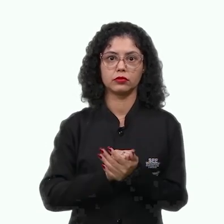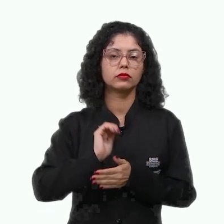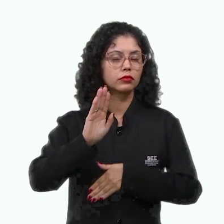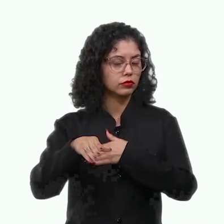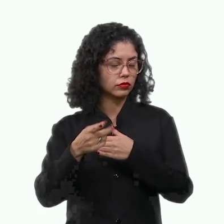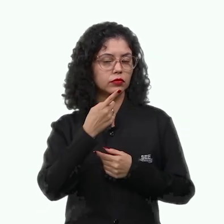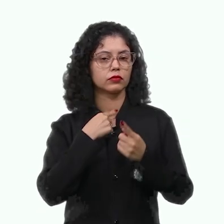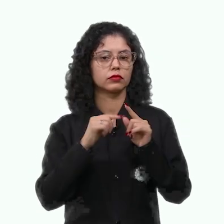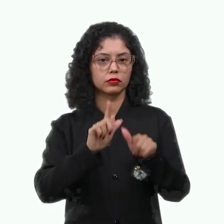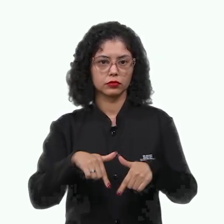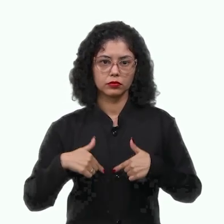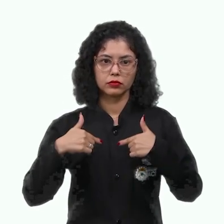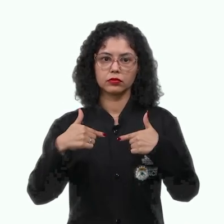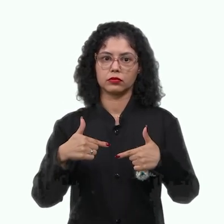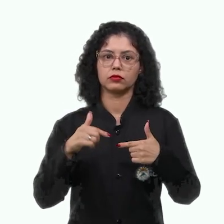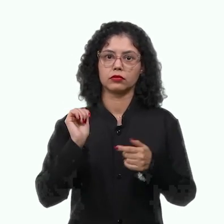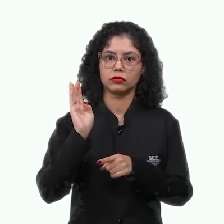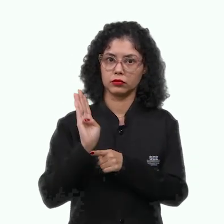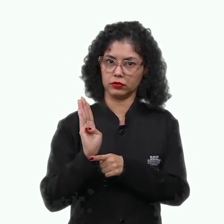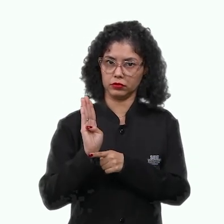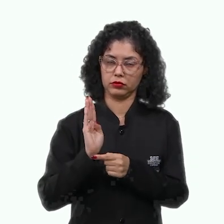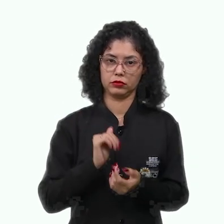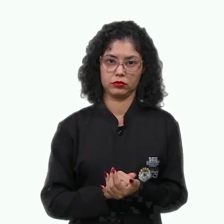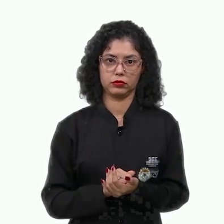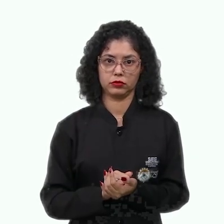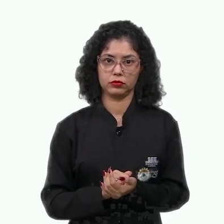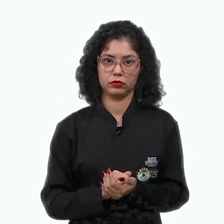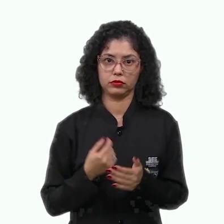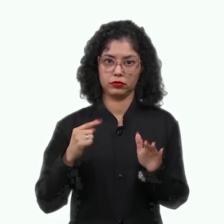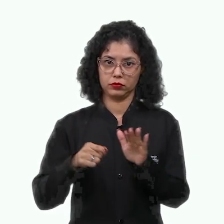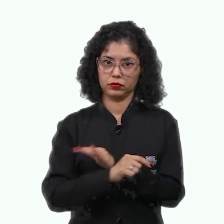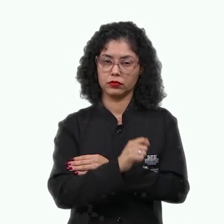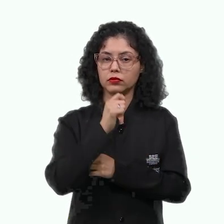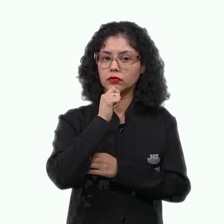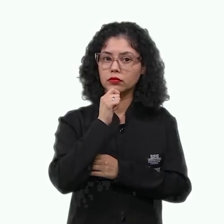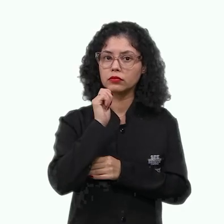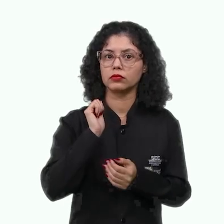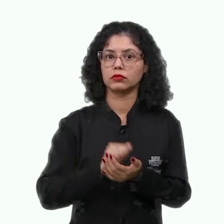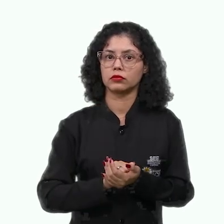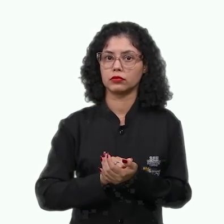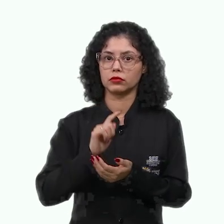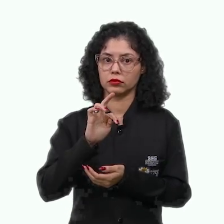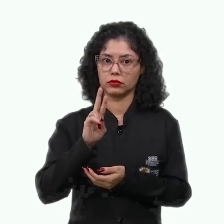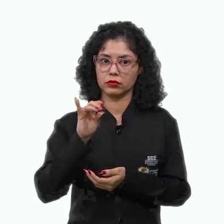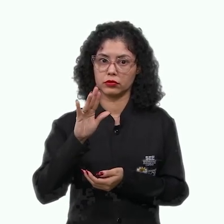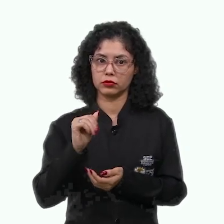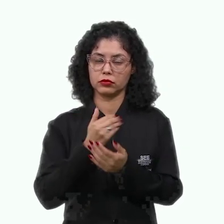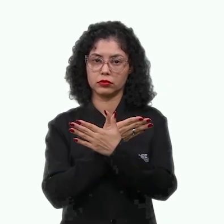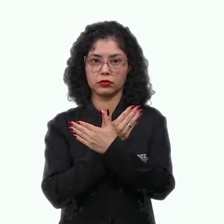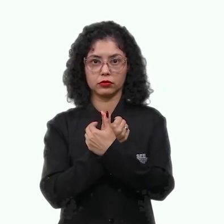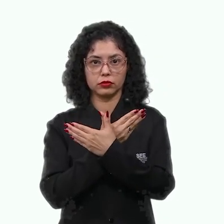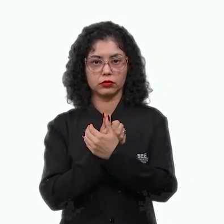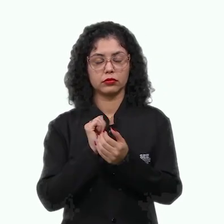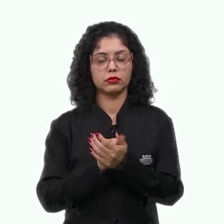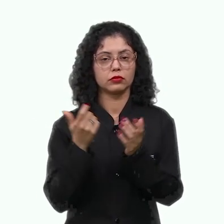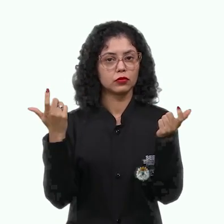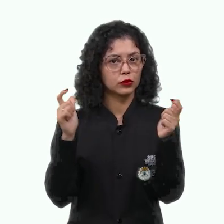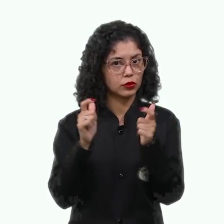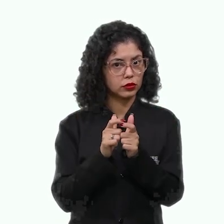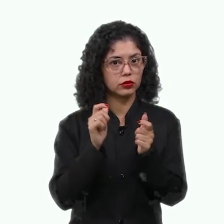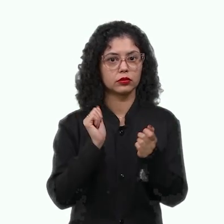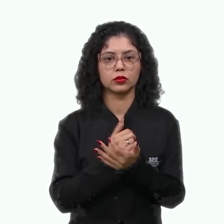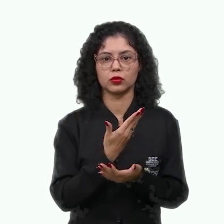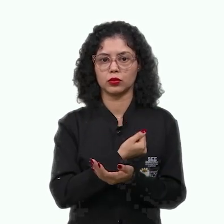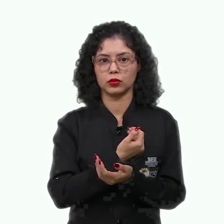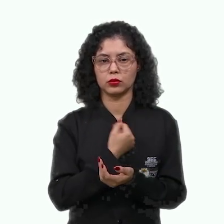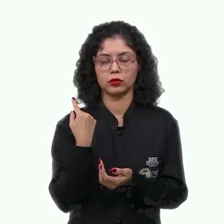deseja combater. B. Introdução de um gene letal nas borboletas a fim de diminuir o número